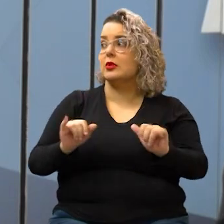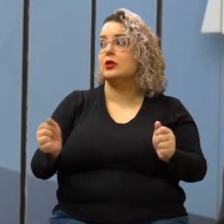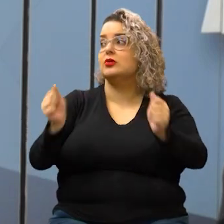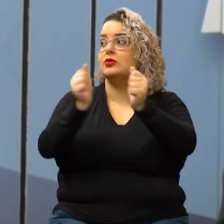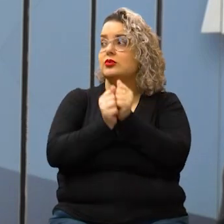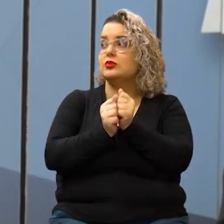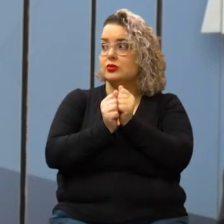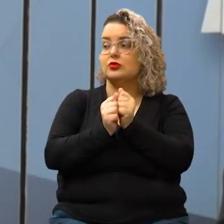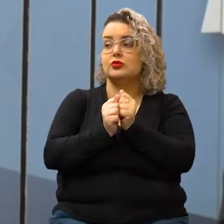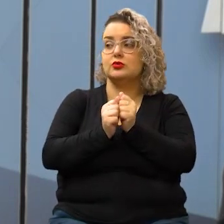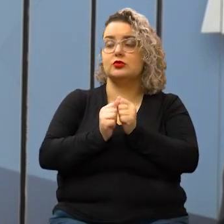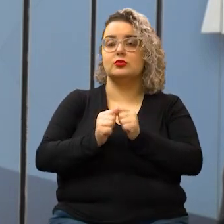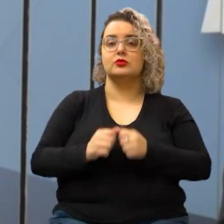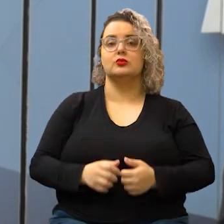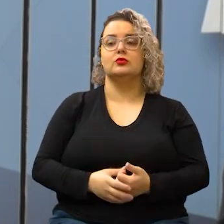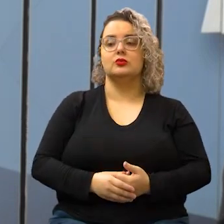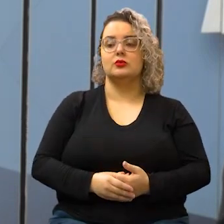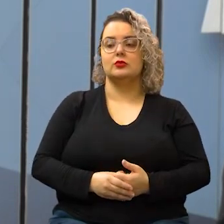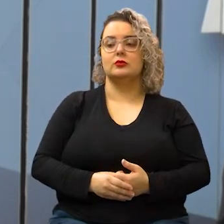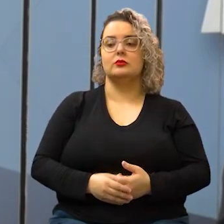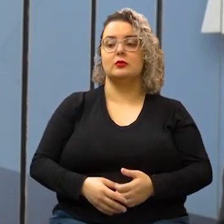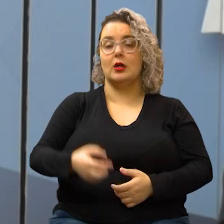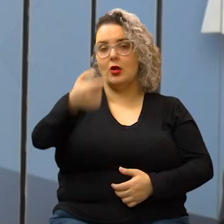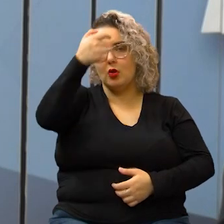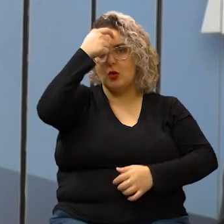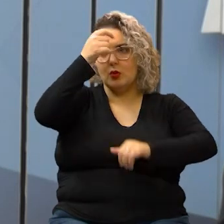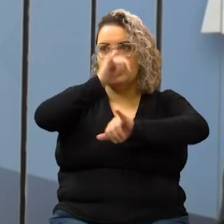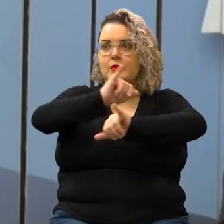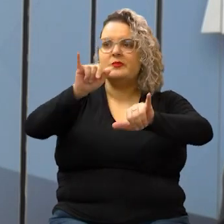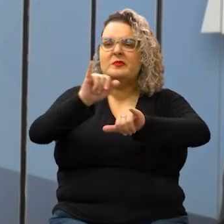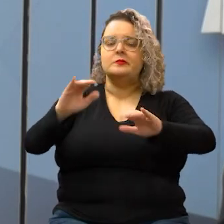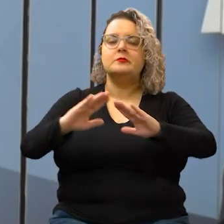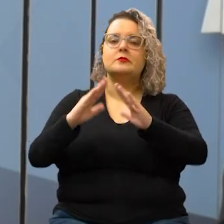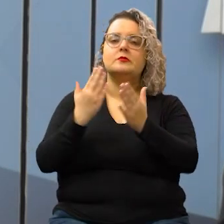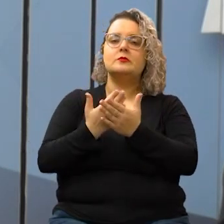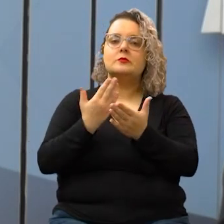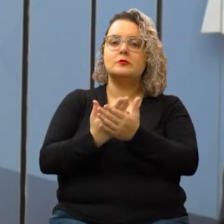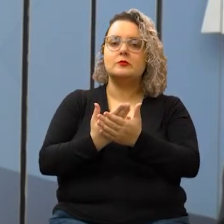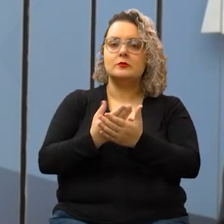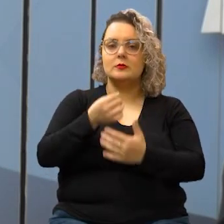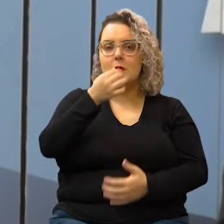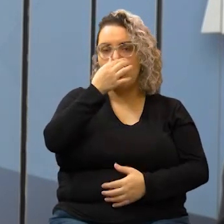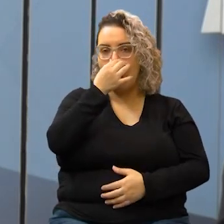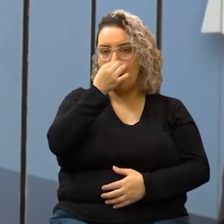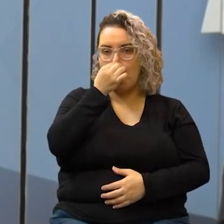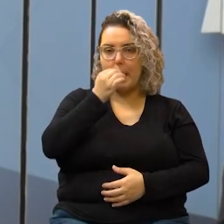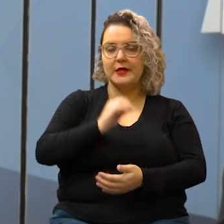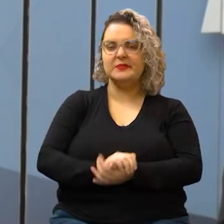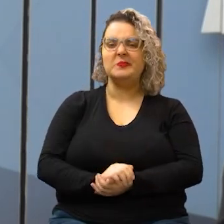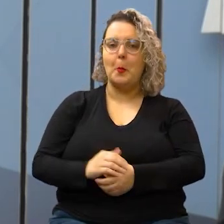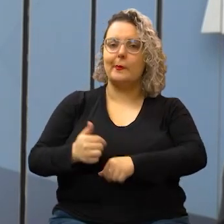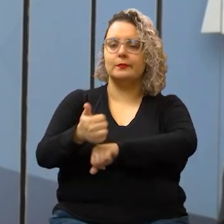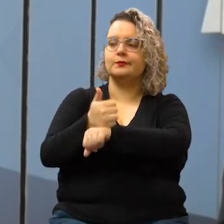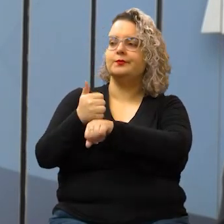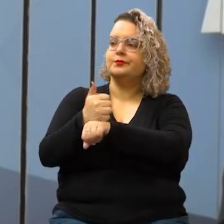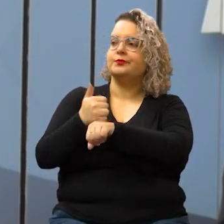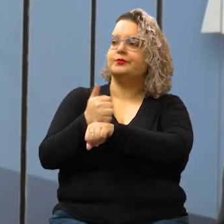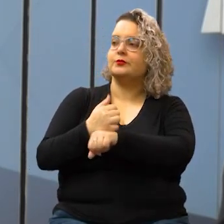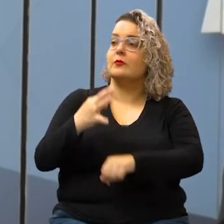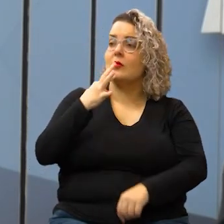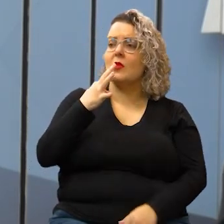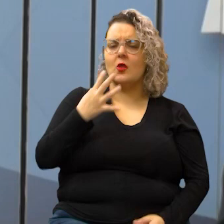junto a conscientização nas escolas por profissionais que conhecem a fundo,